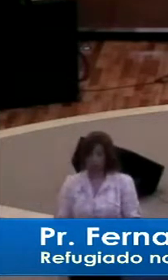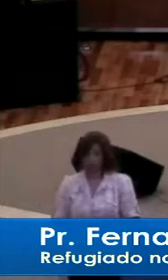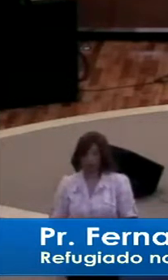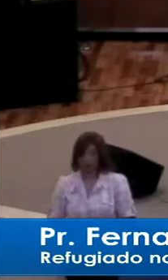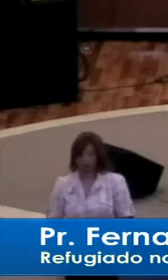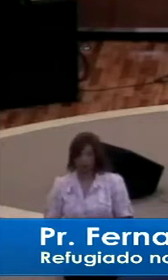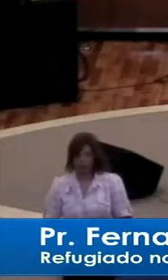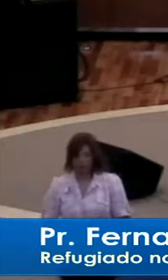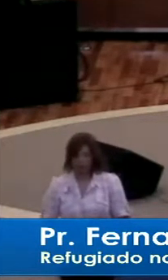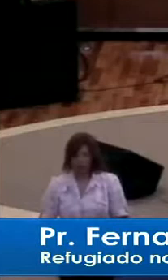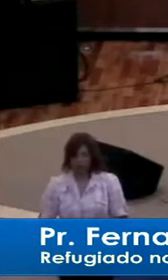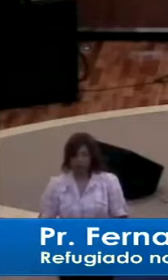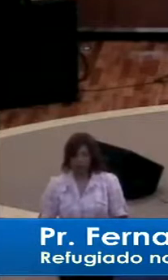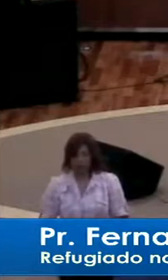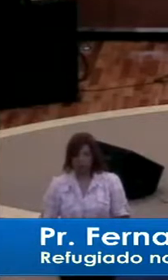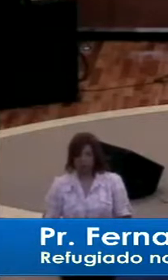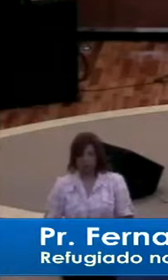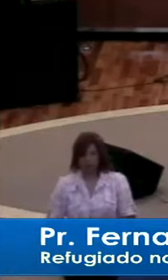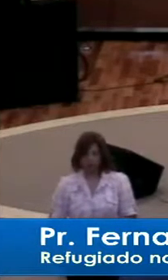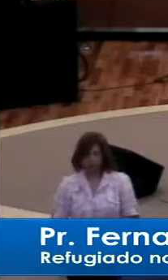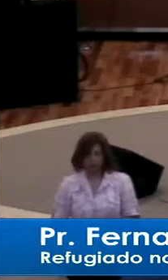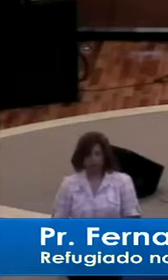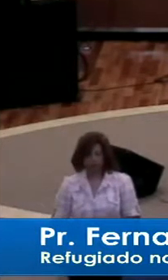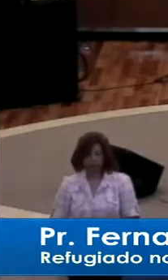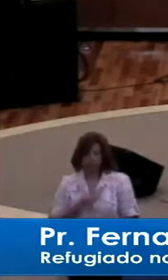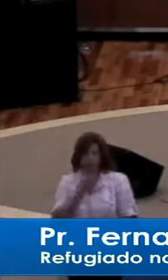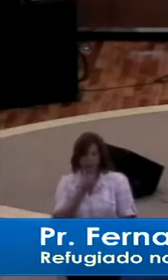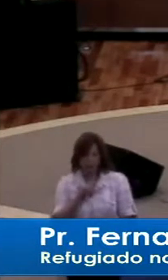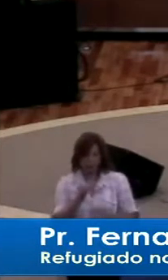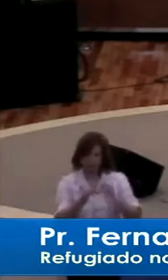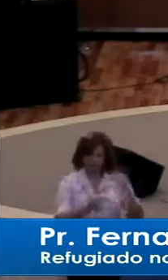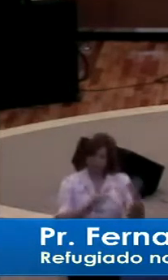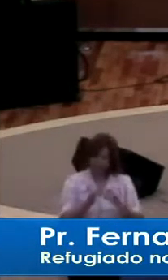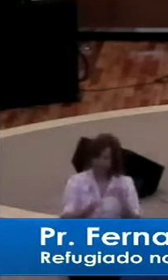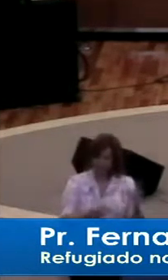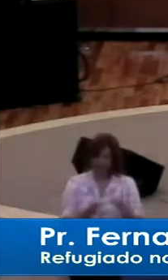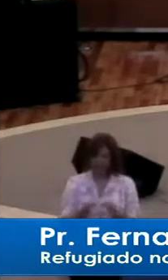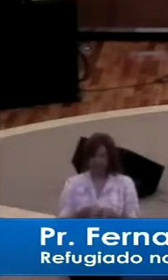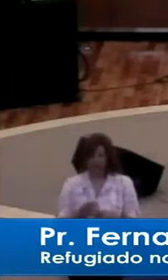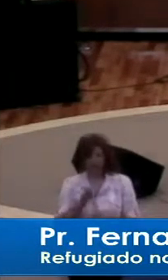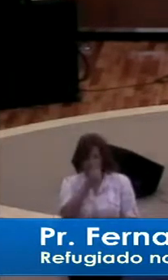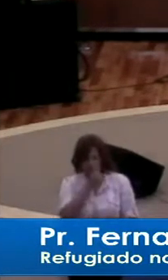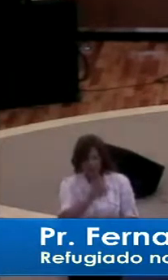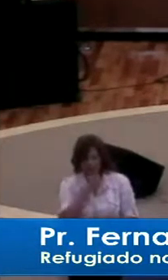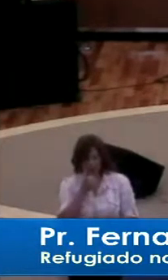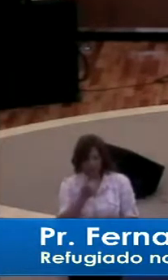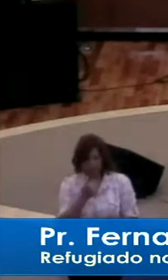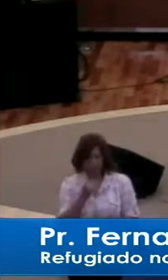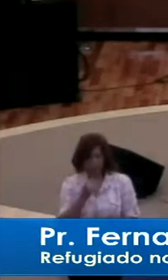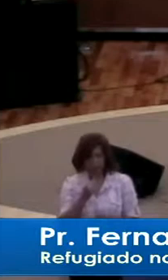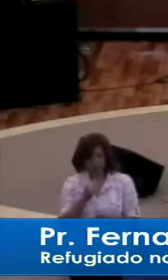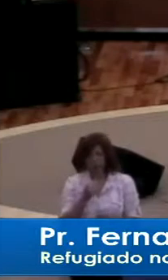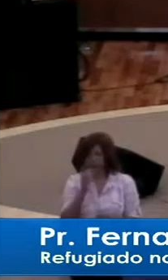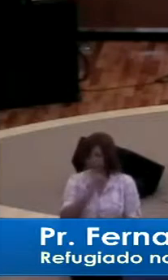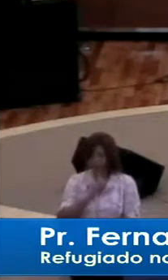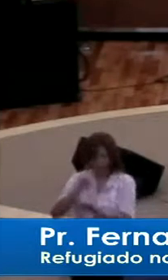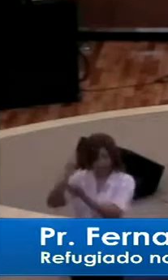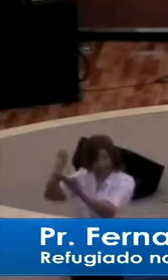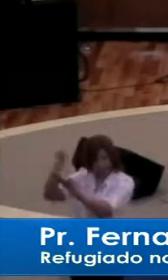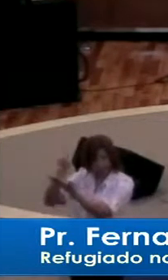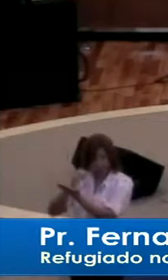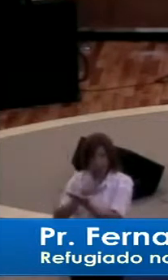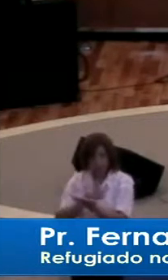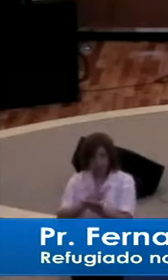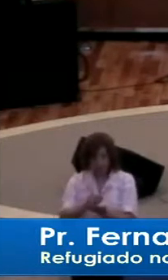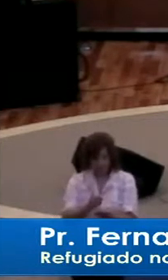Baal começaram a arrumar o altar e começaram a sacrificar, só que não havia resposta, e eles começaram então a